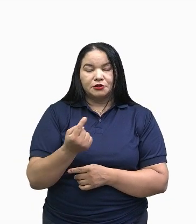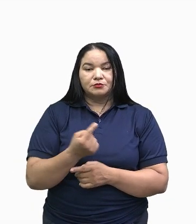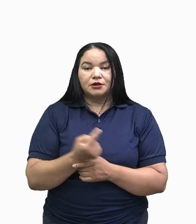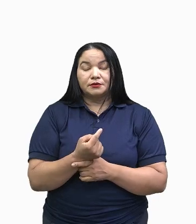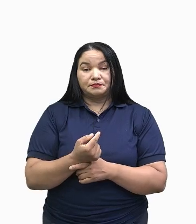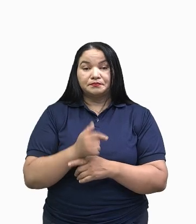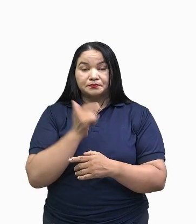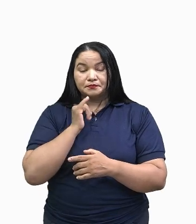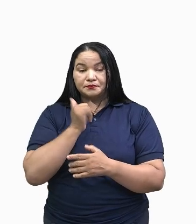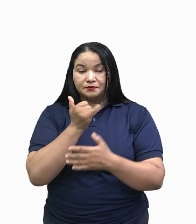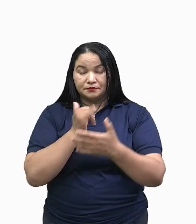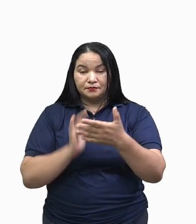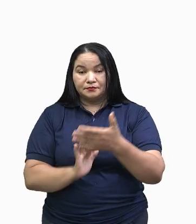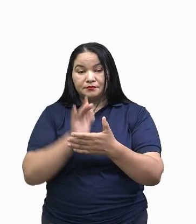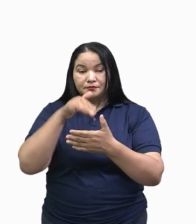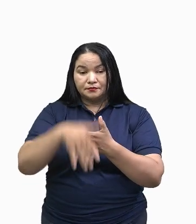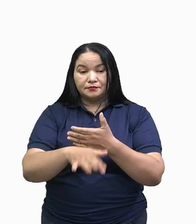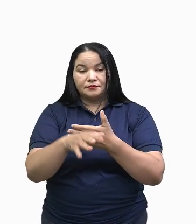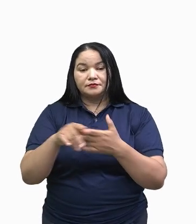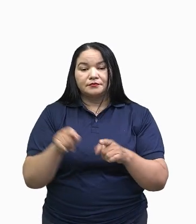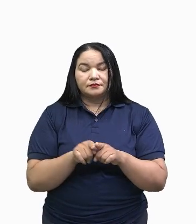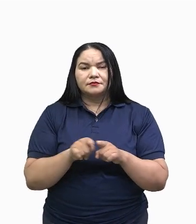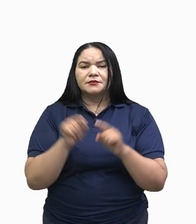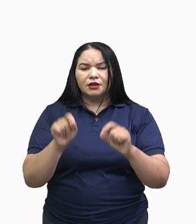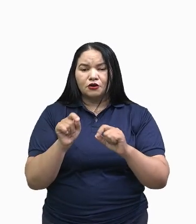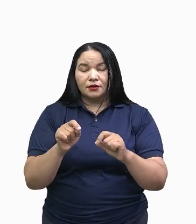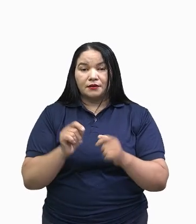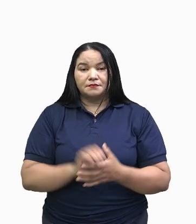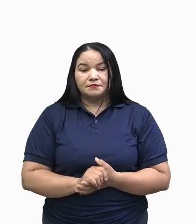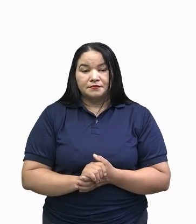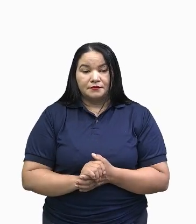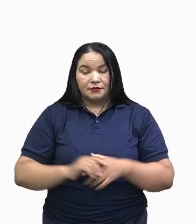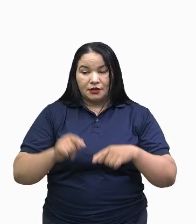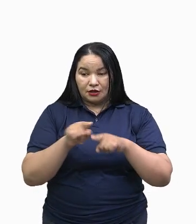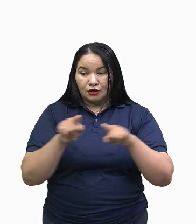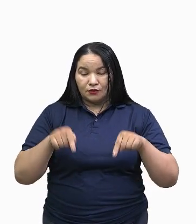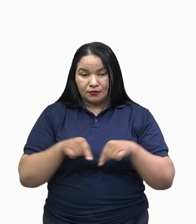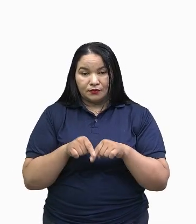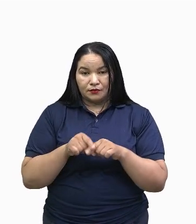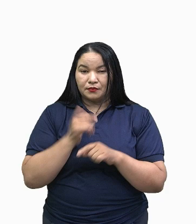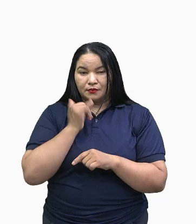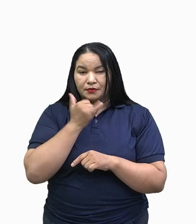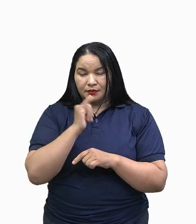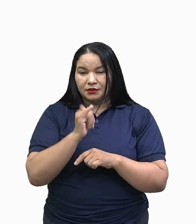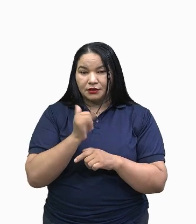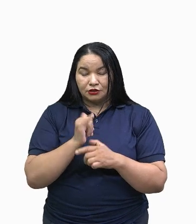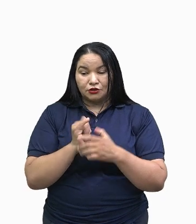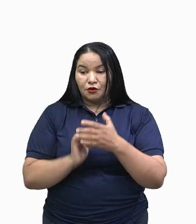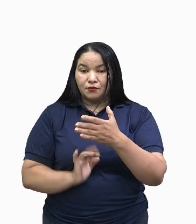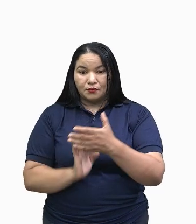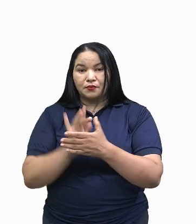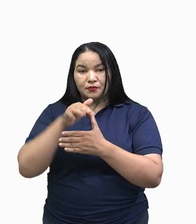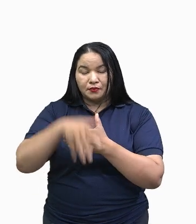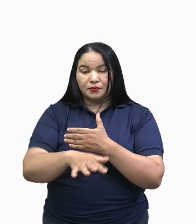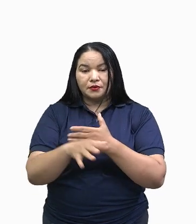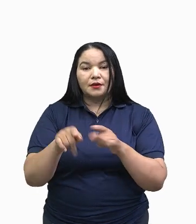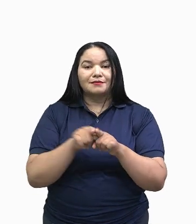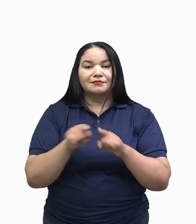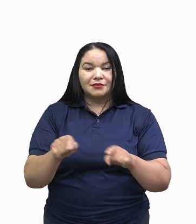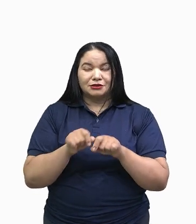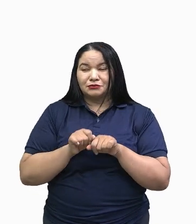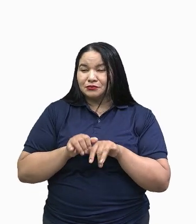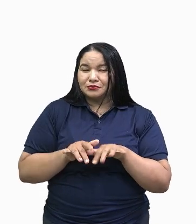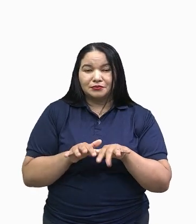hidrelétricas, né? As hidrelétricas e barragens, elas ampliam a oferta de energia, mas elas